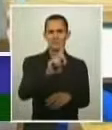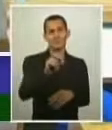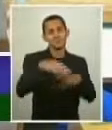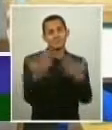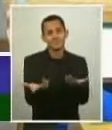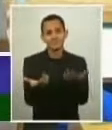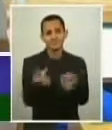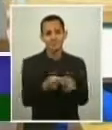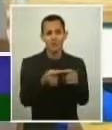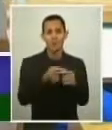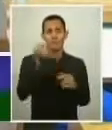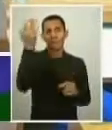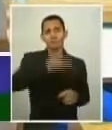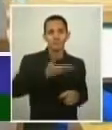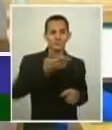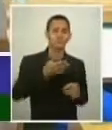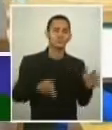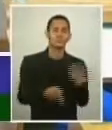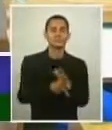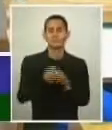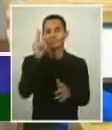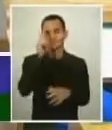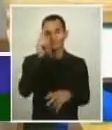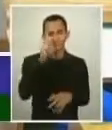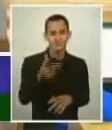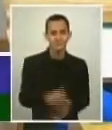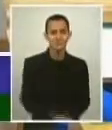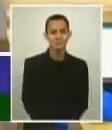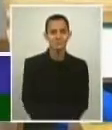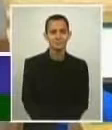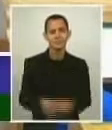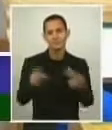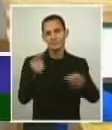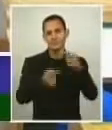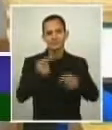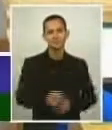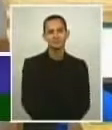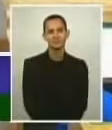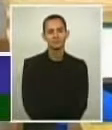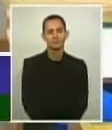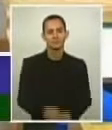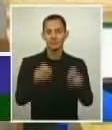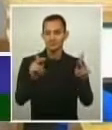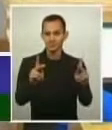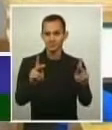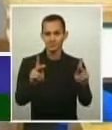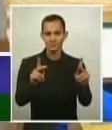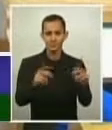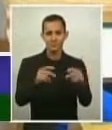mas enfim são marcas autobiográficas dessa discussão aqui muito bem